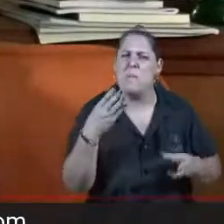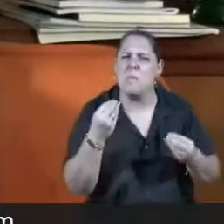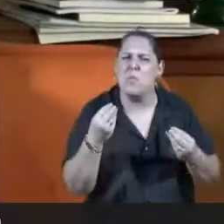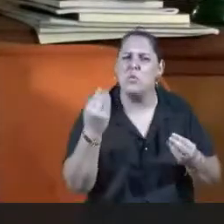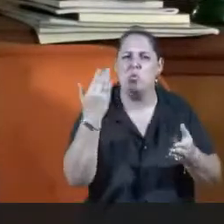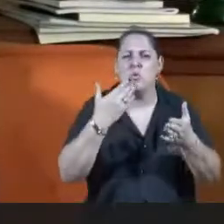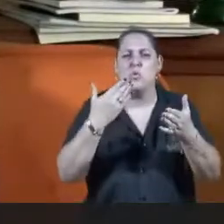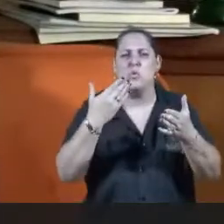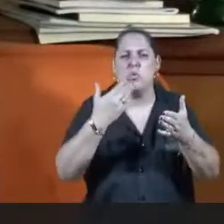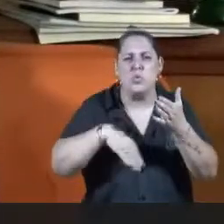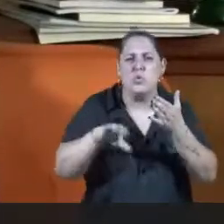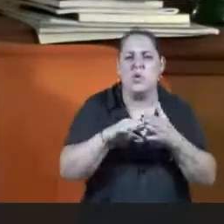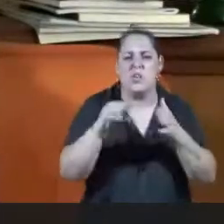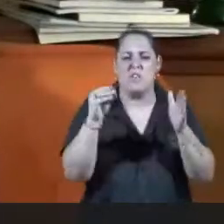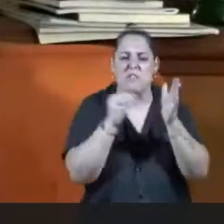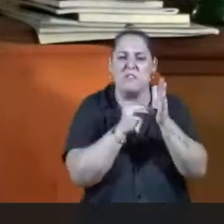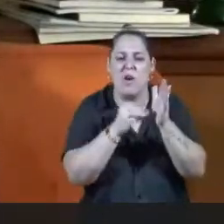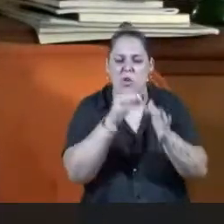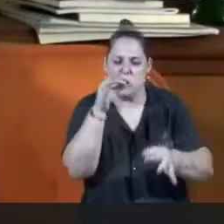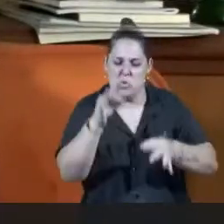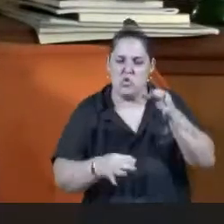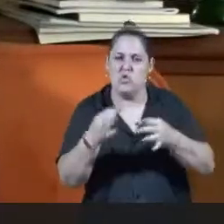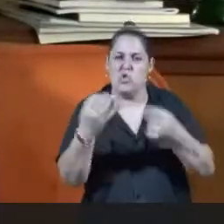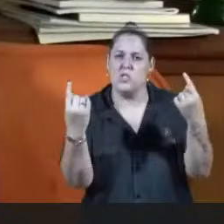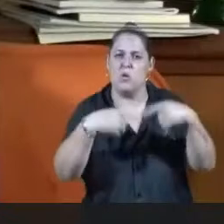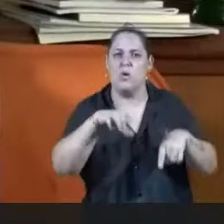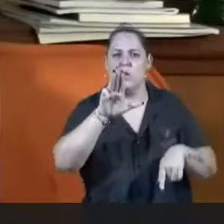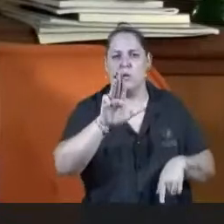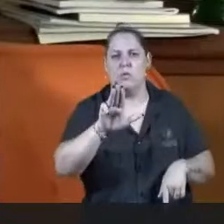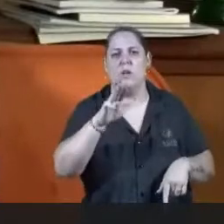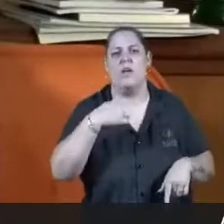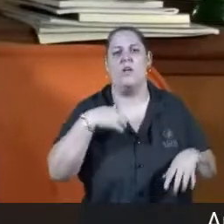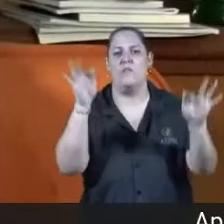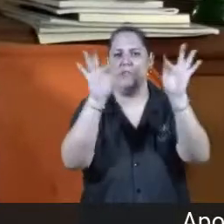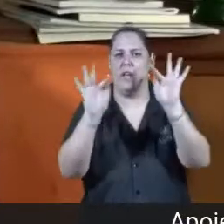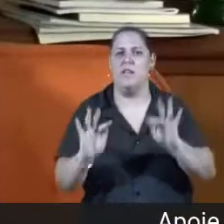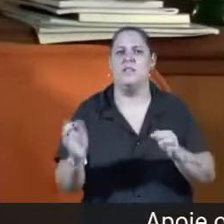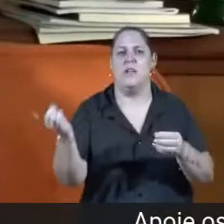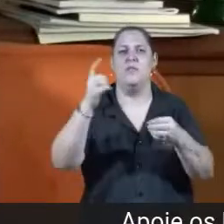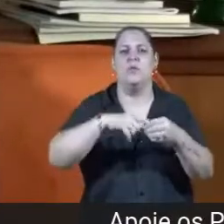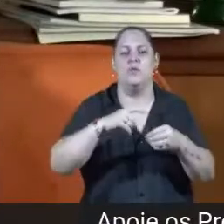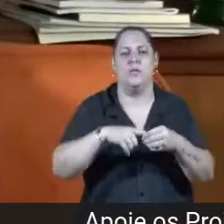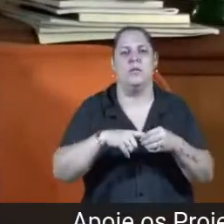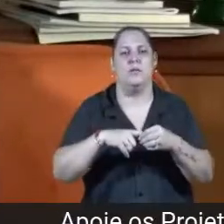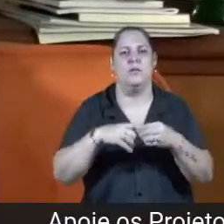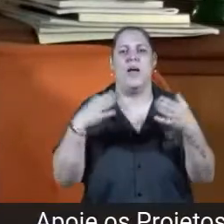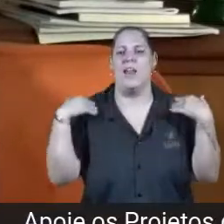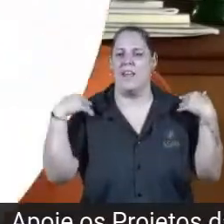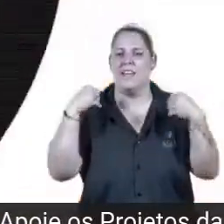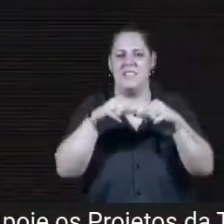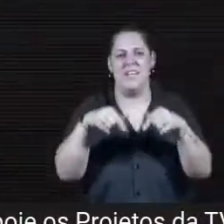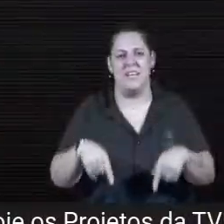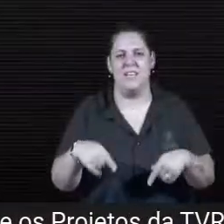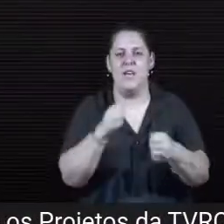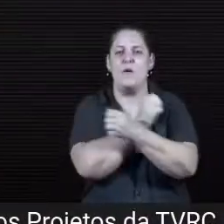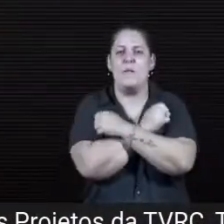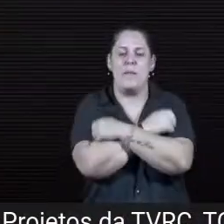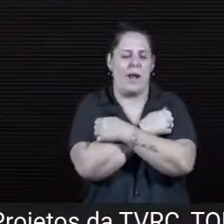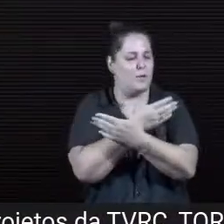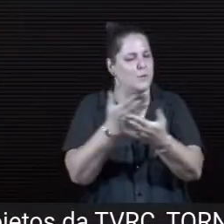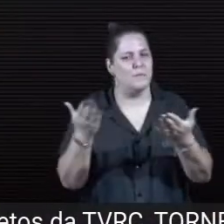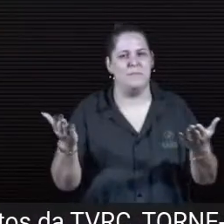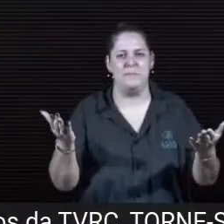meu coração do lado do seu, eu estou muito feliz que o senhor está voltando. É um prazer imenso estar aqui. Um abraço a todos.